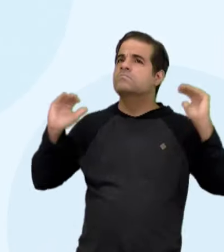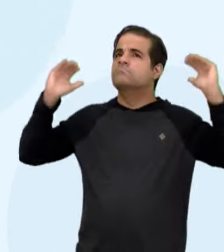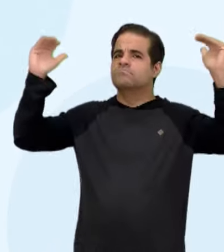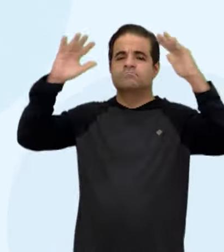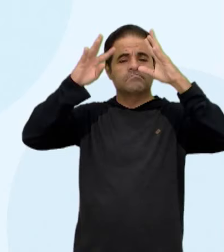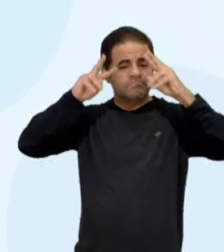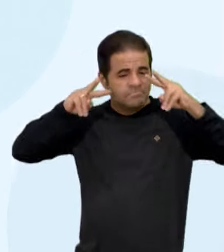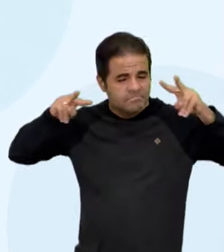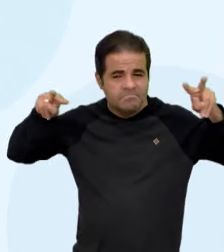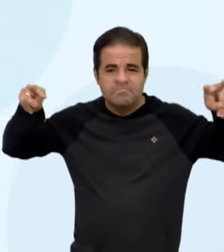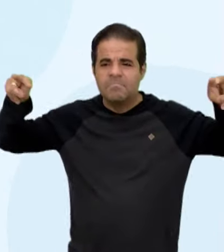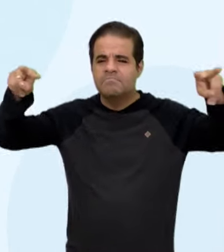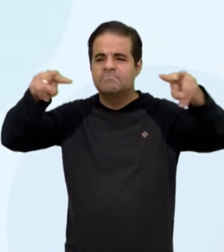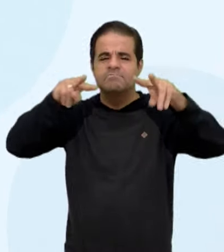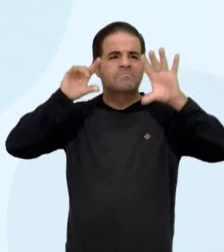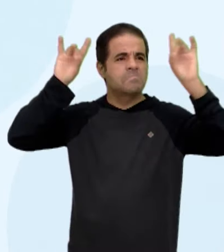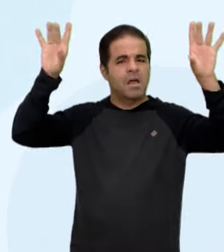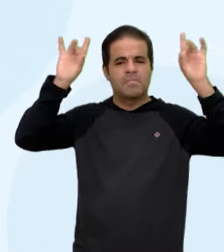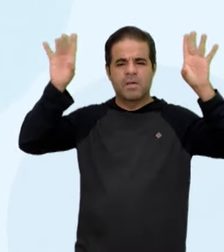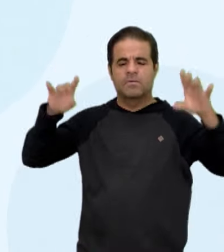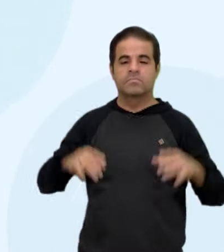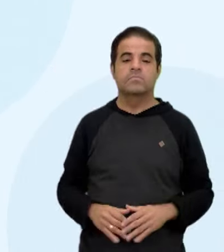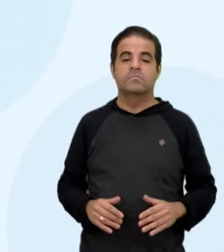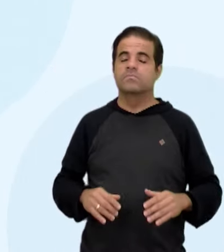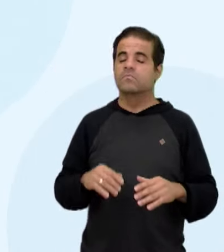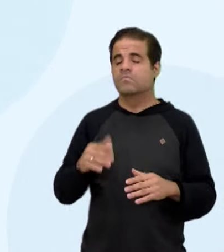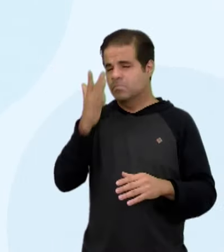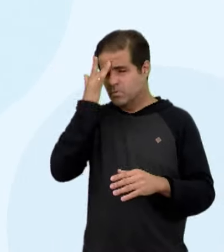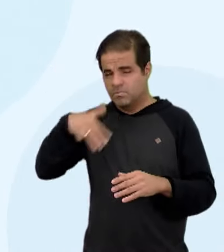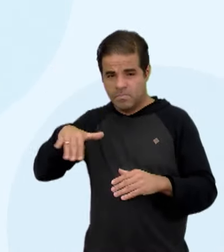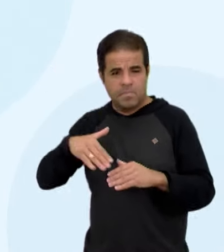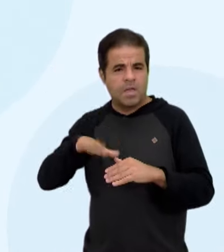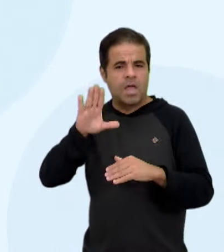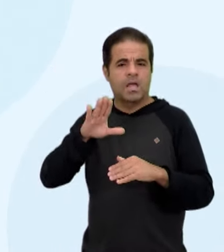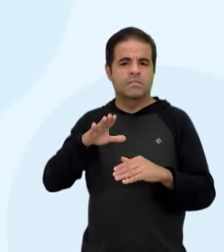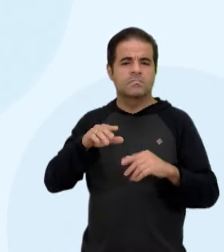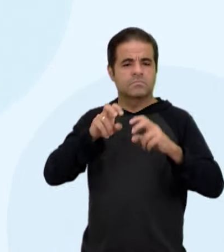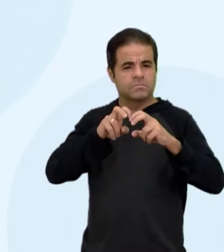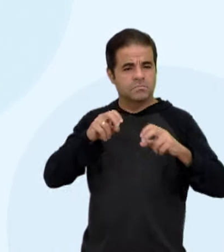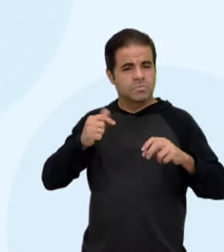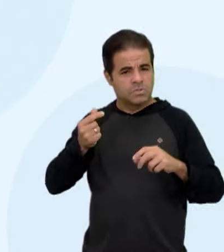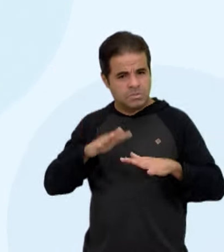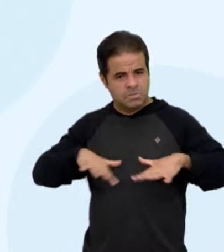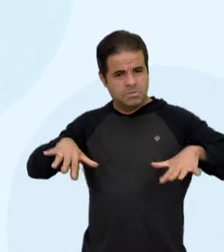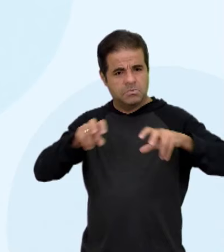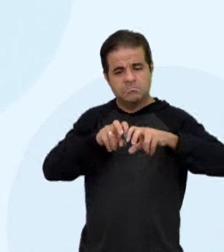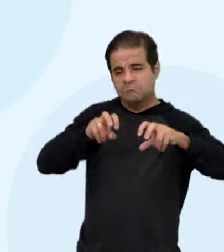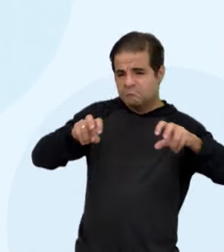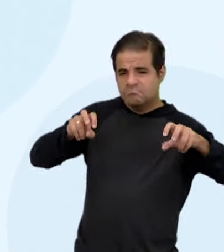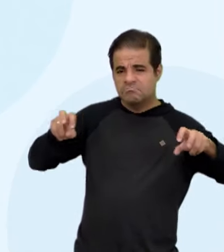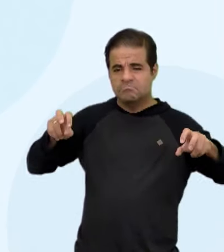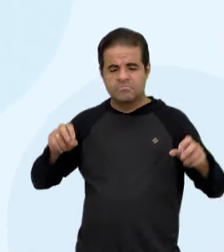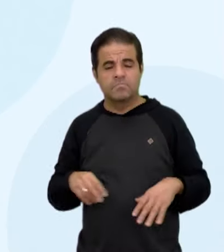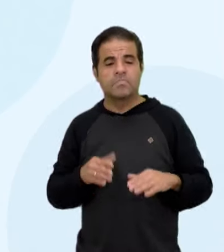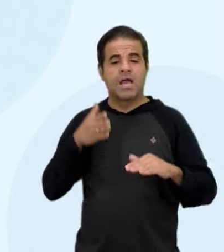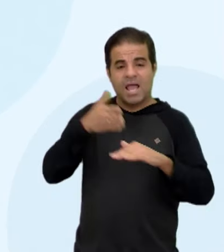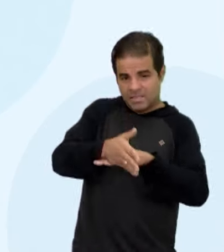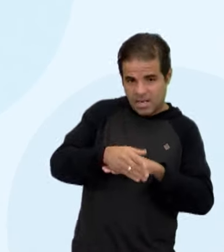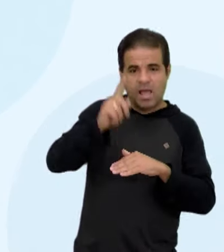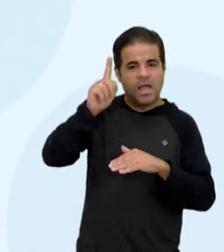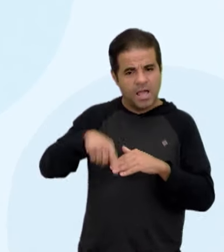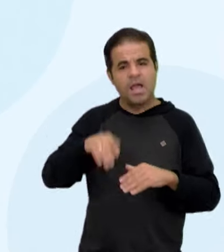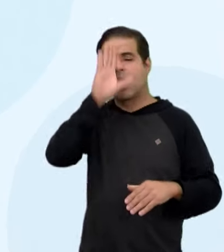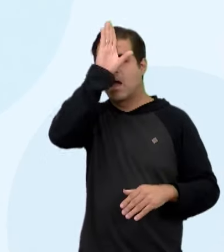uma vista privilegiada. Os mais nobres ficavam na arquibancada, né? E a entrada